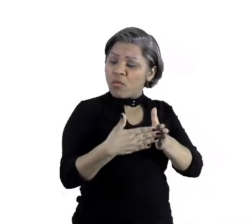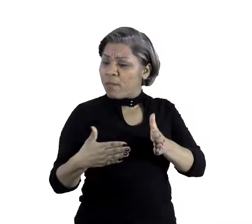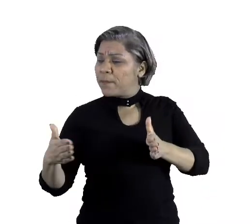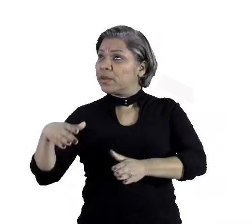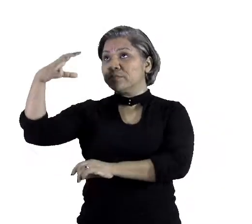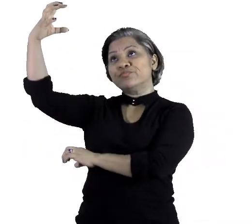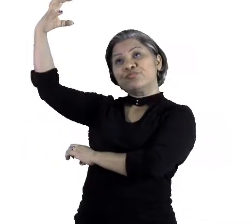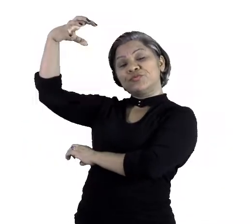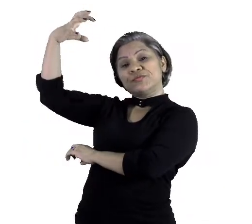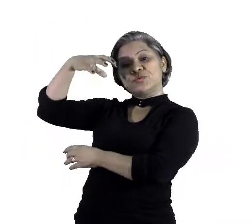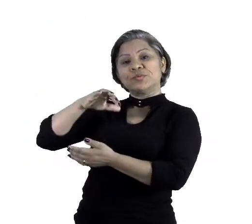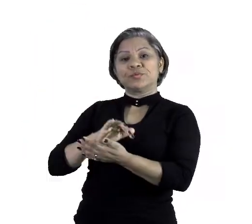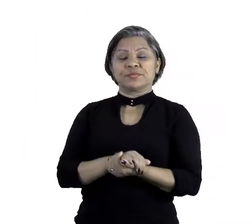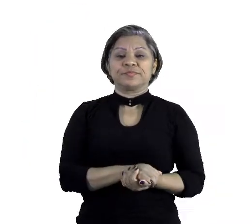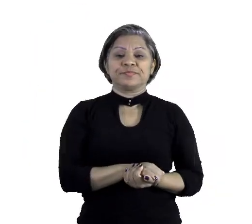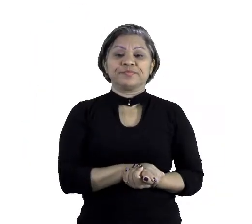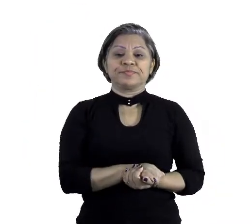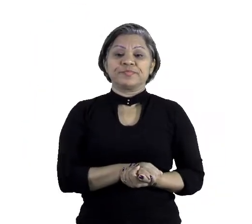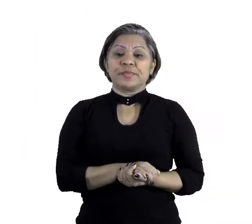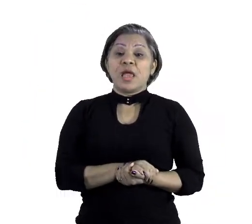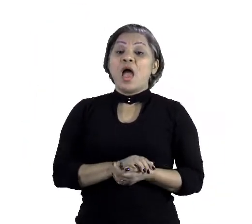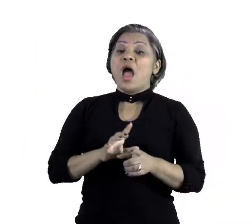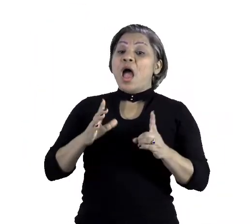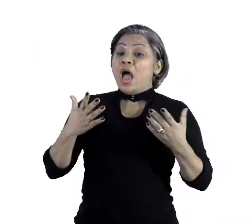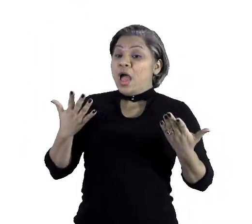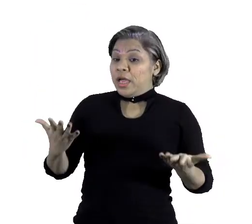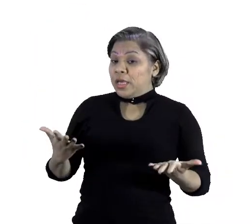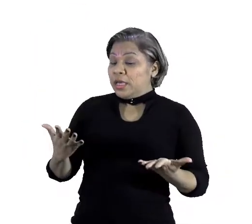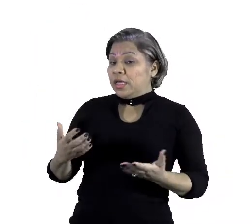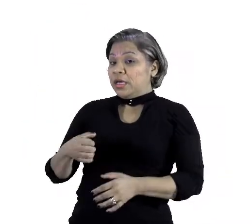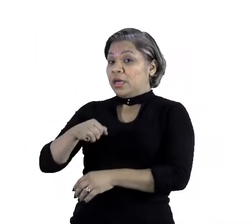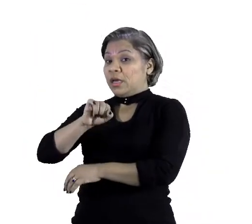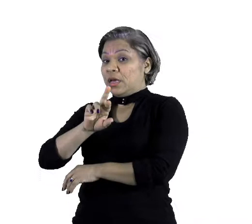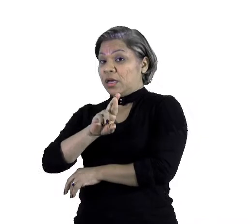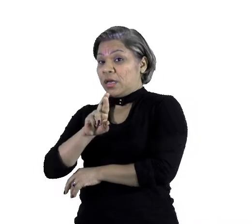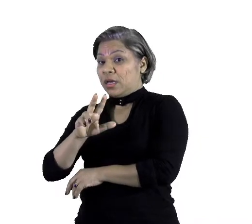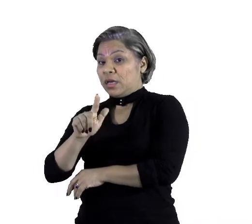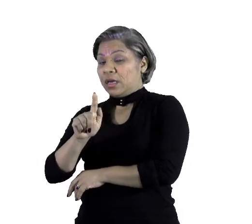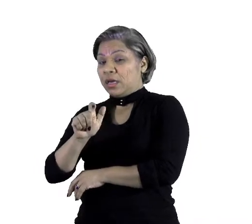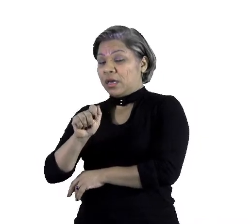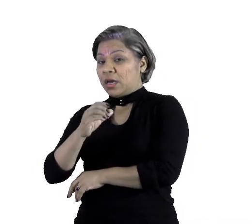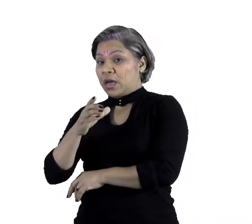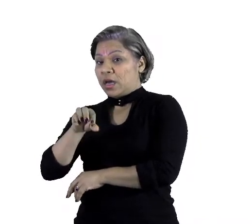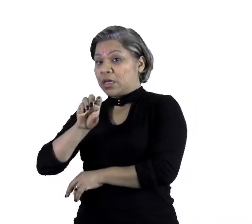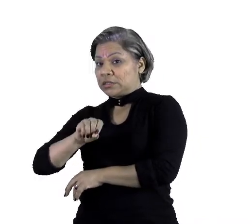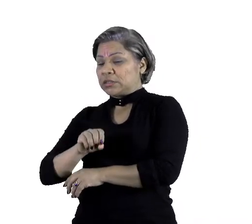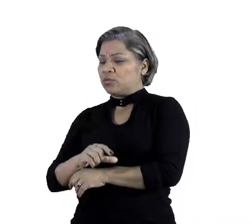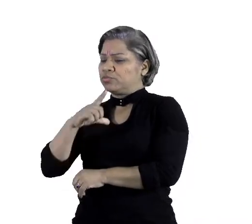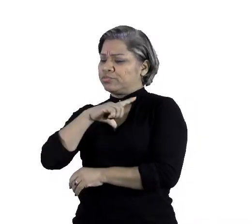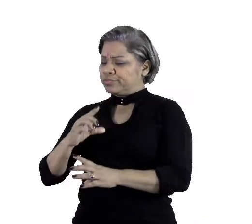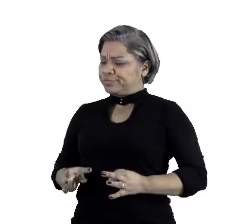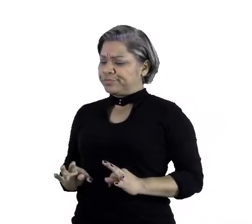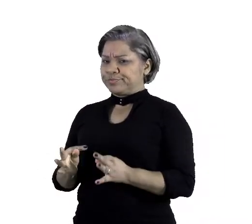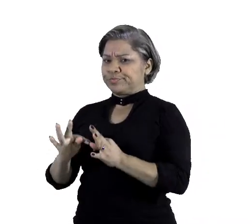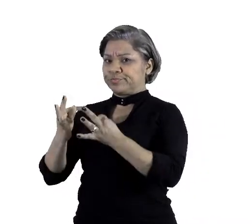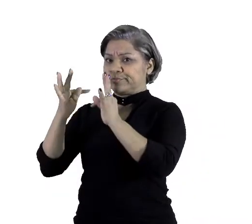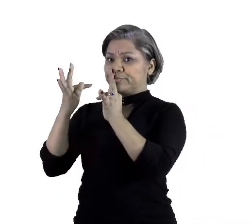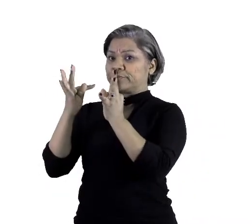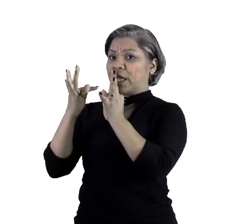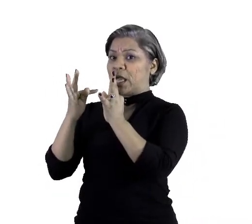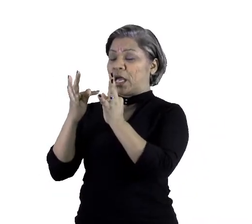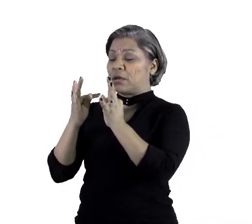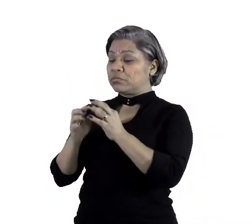chuvoso. E a de irrigação é o cultivo plantado com técnicas para suprir a falta